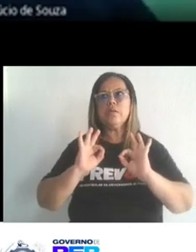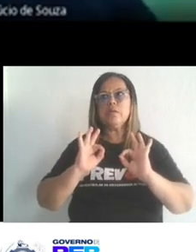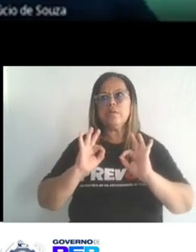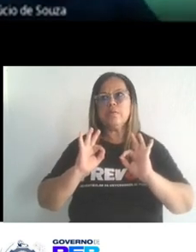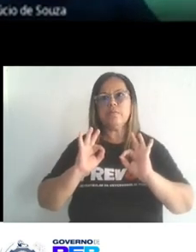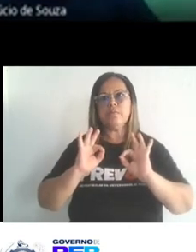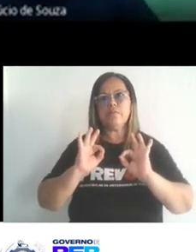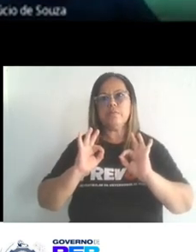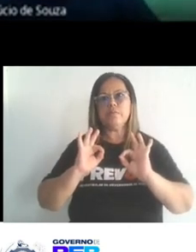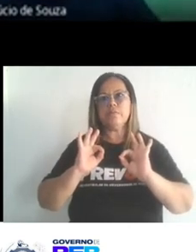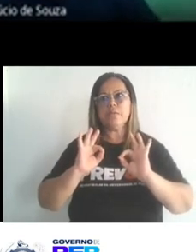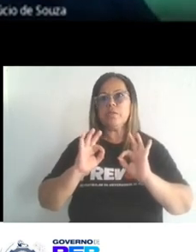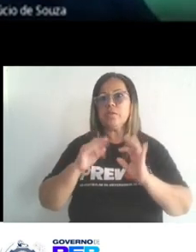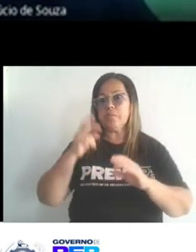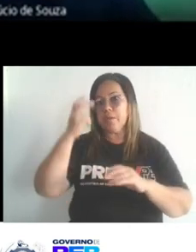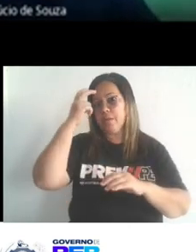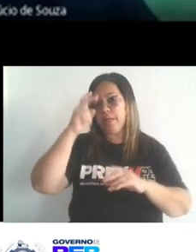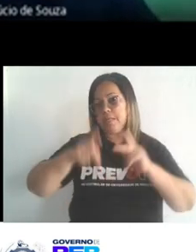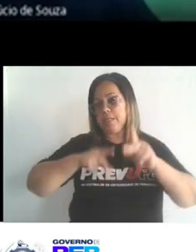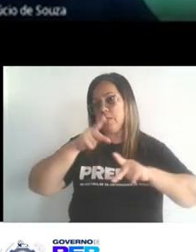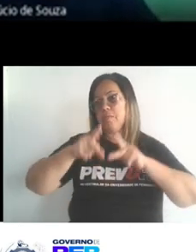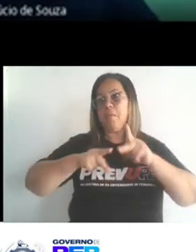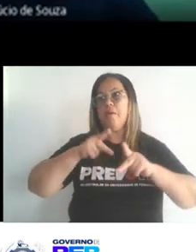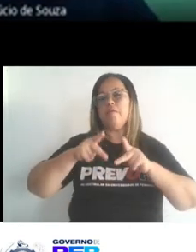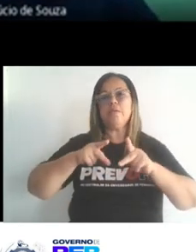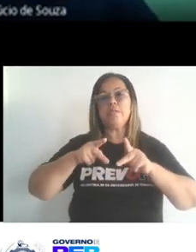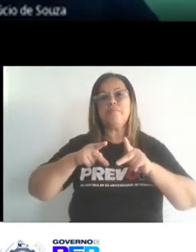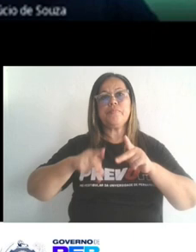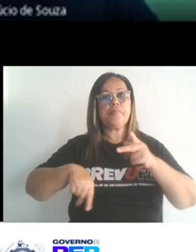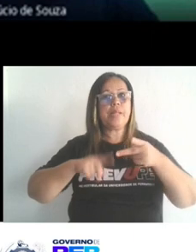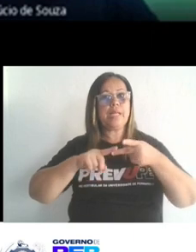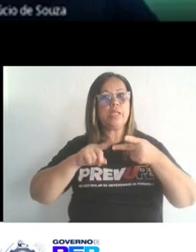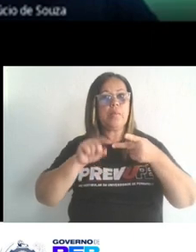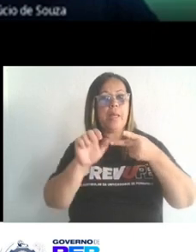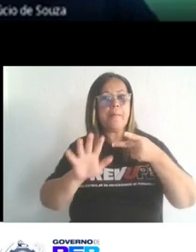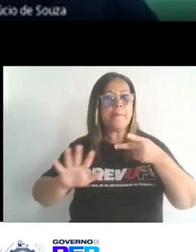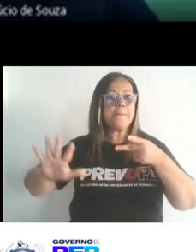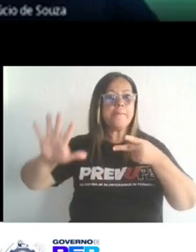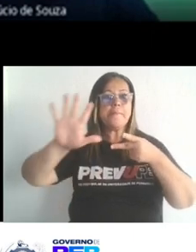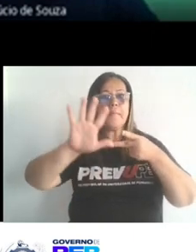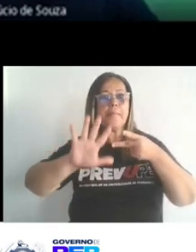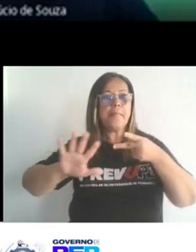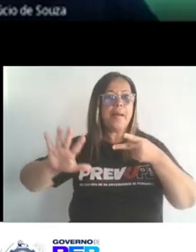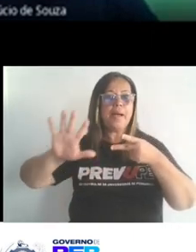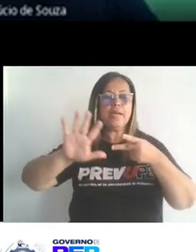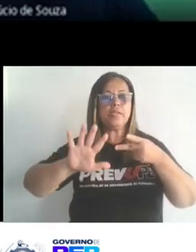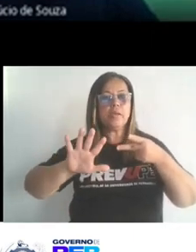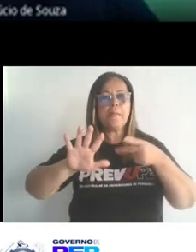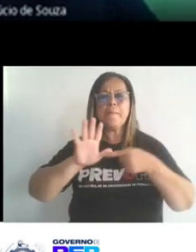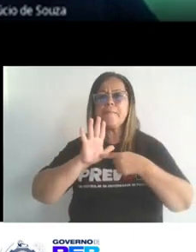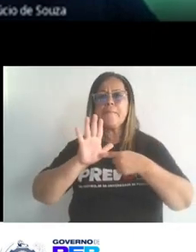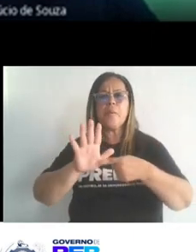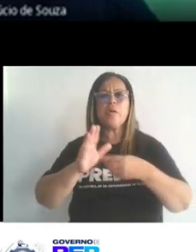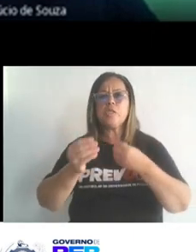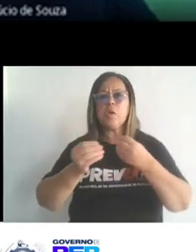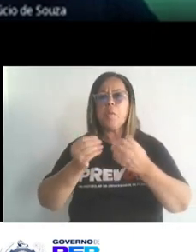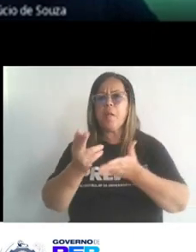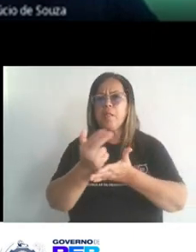cotidiano desses povos e a imagem 2 traz uma planta da capital da